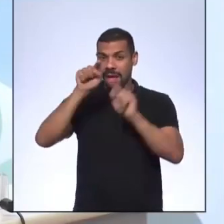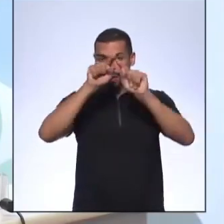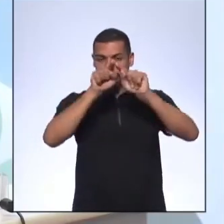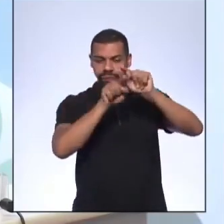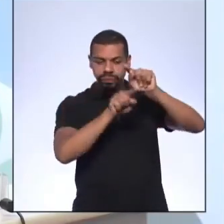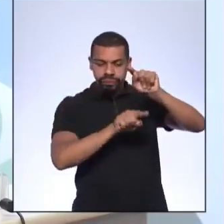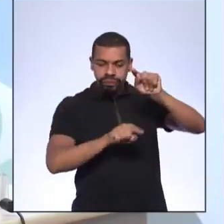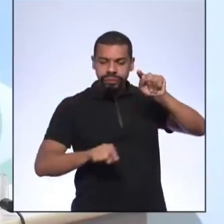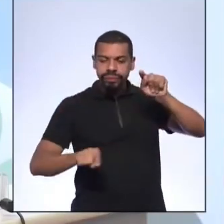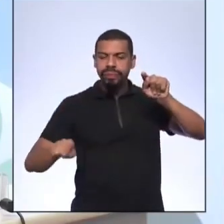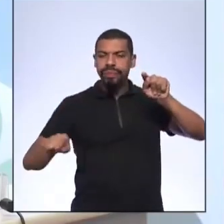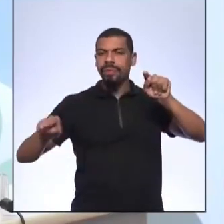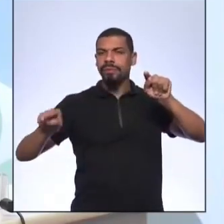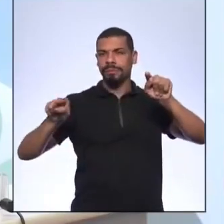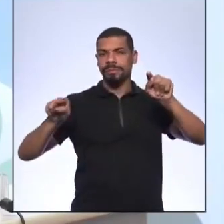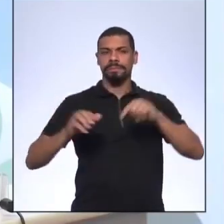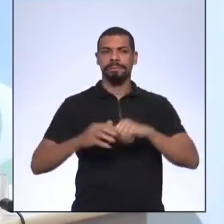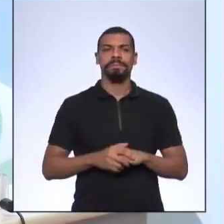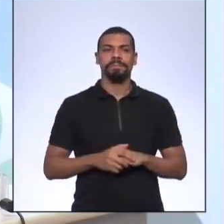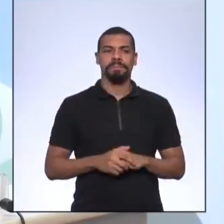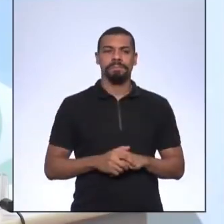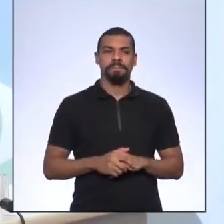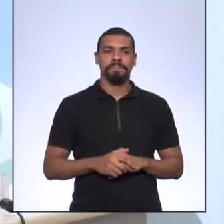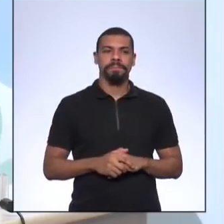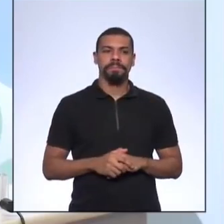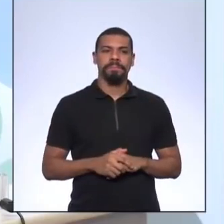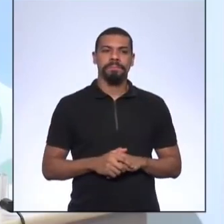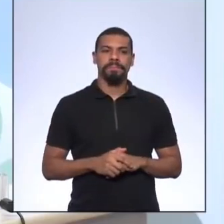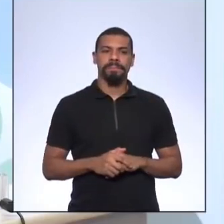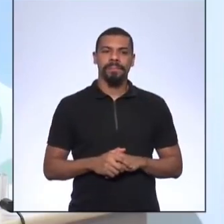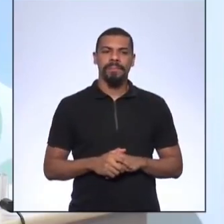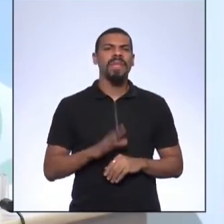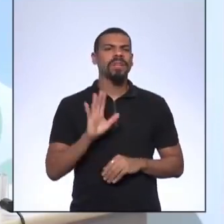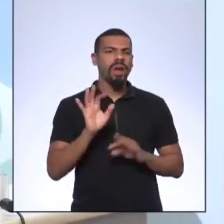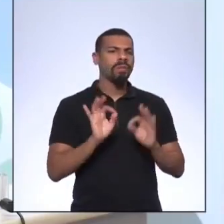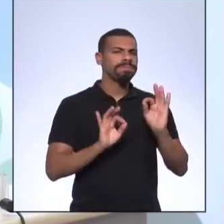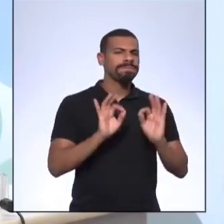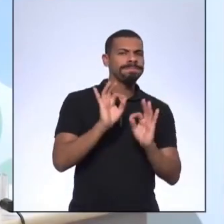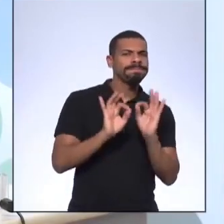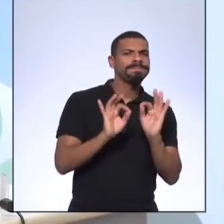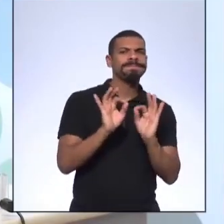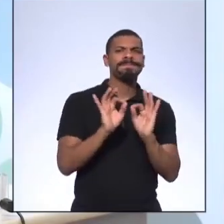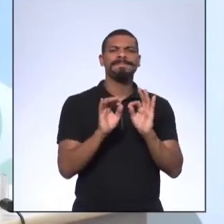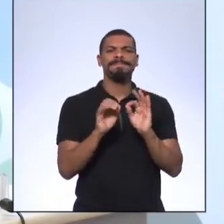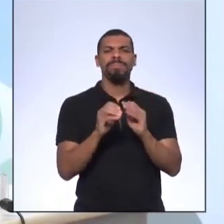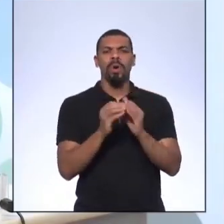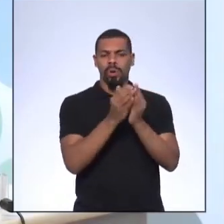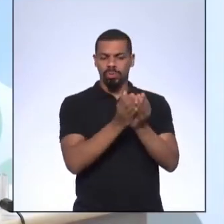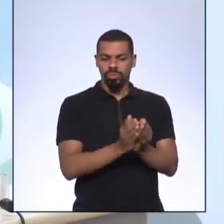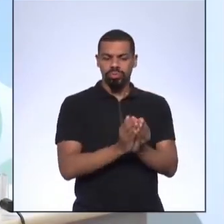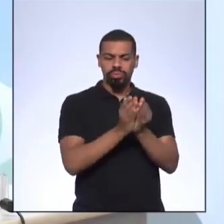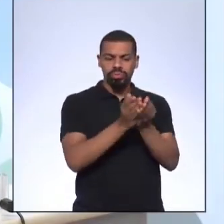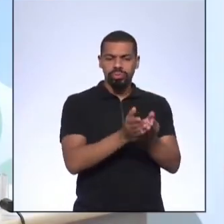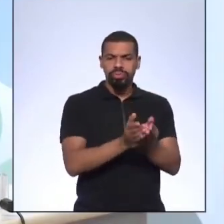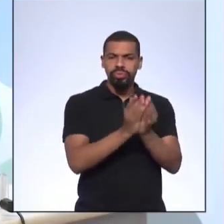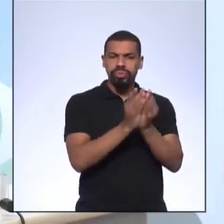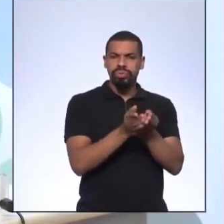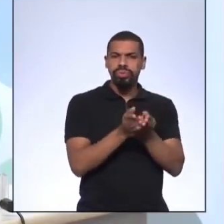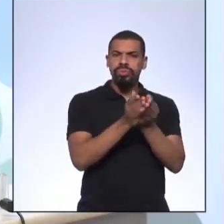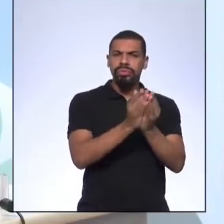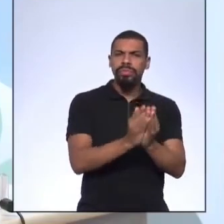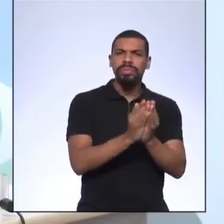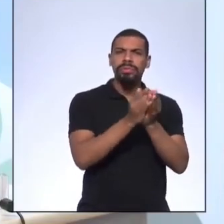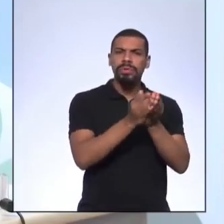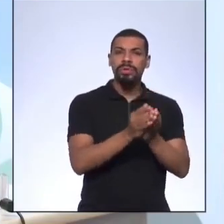trajetória contornando o continente africano aí. Tá? A gente vai construindo uma narrativa que vai desembocar